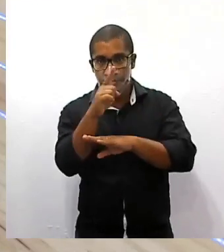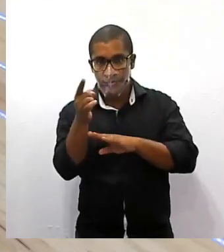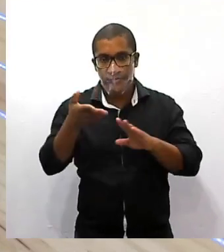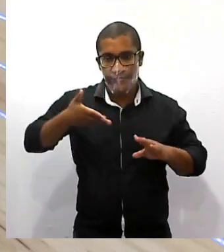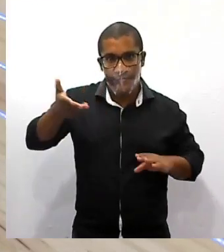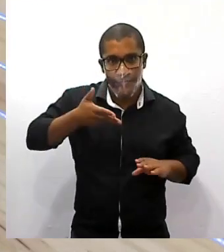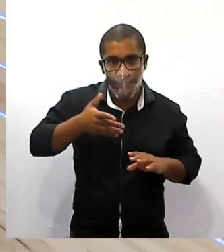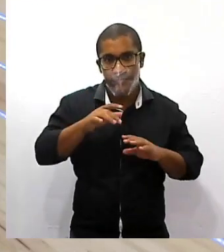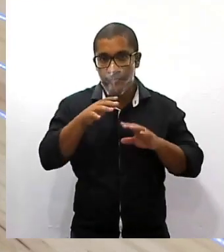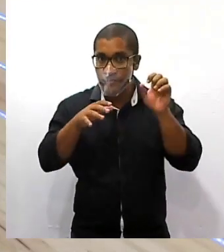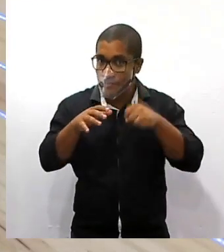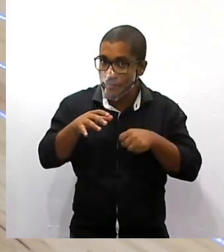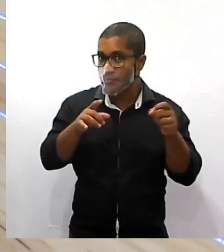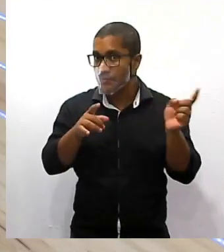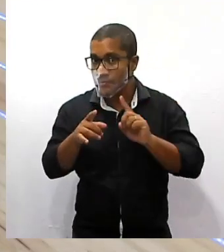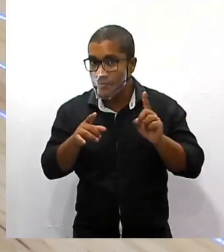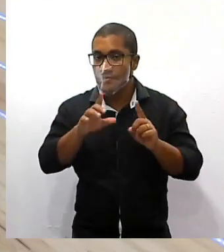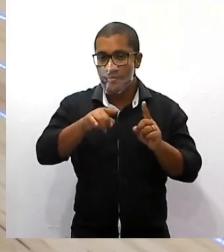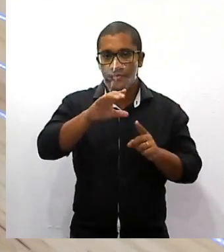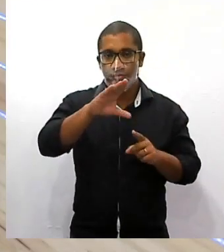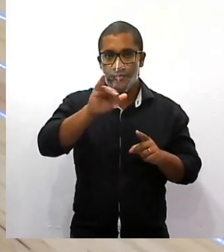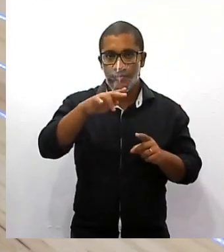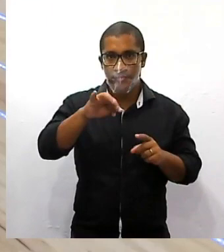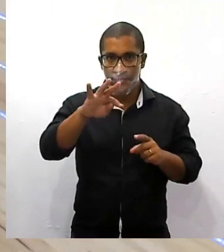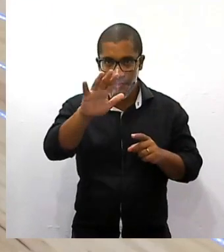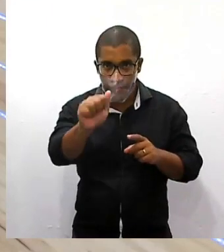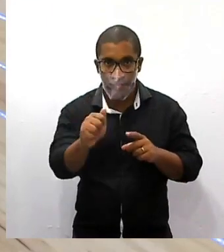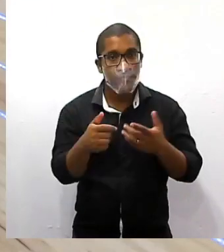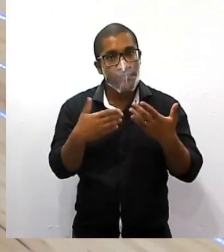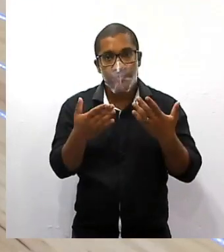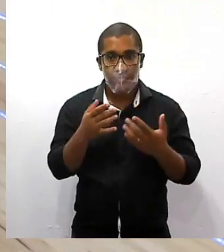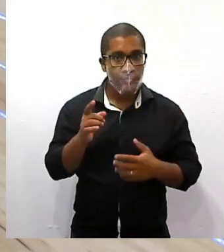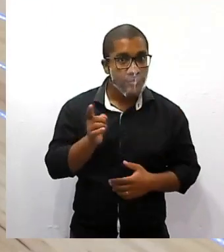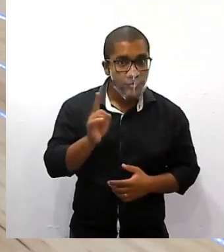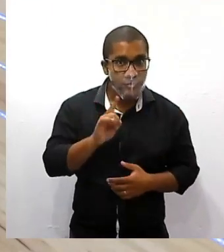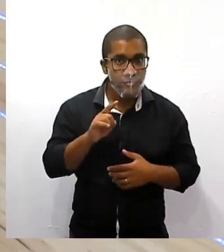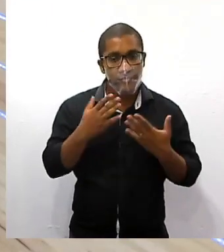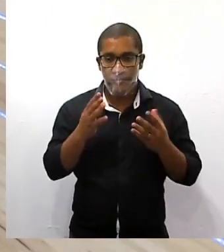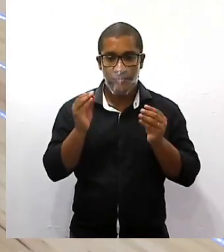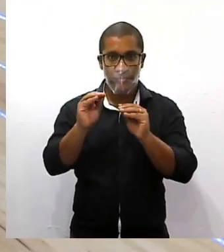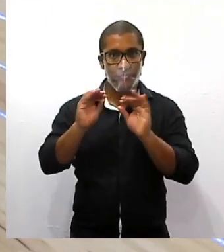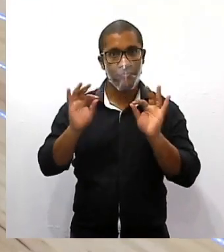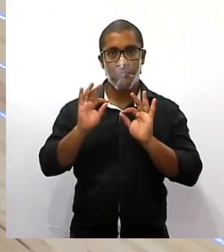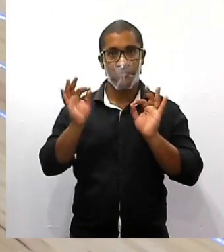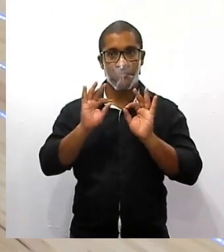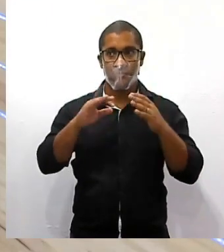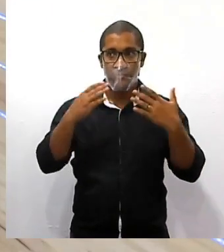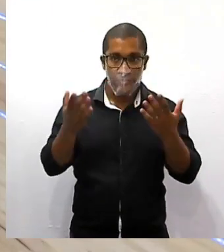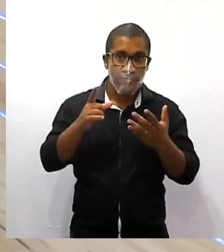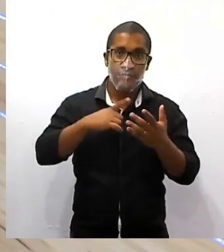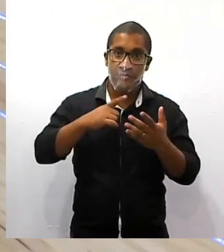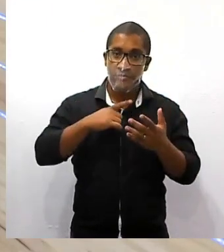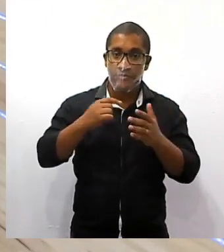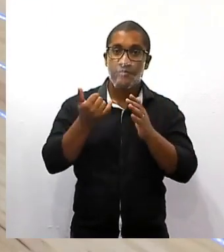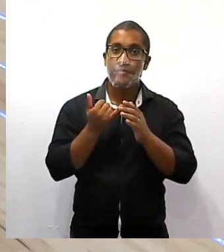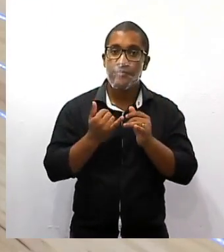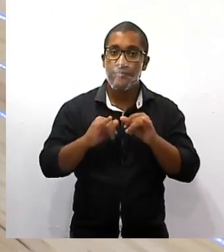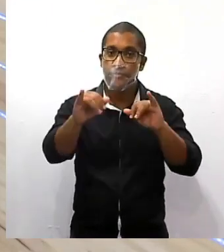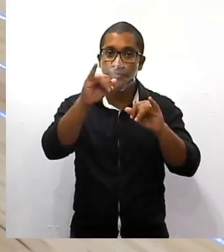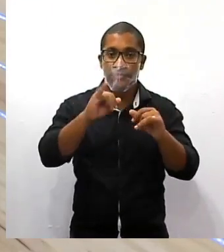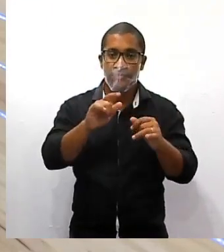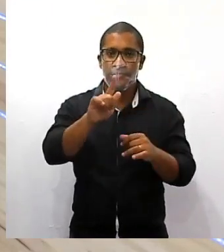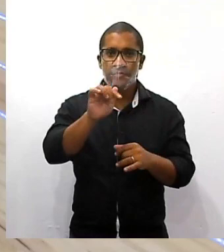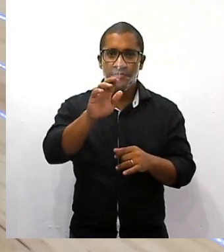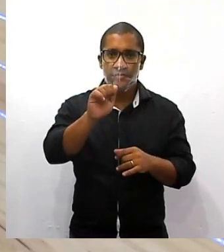resposta for sim, você bota energia cinética. Se a resposta for não, você não põe. Você pergunta se tem a energia gravitacional,